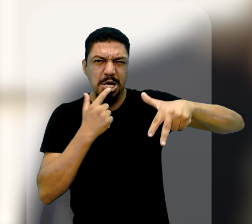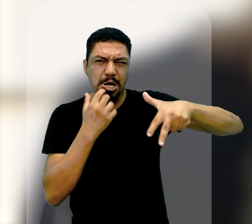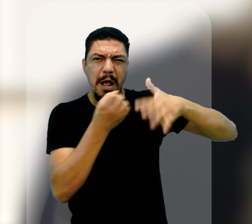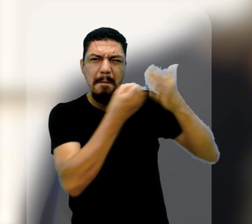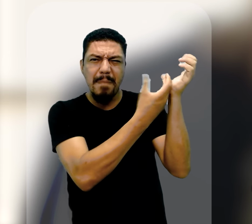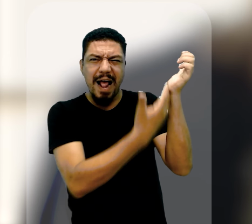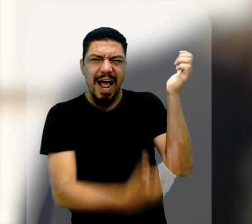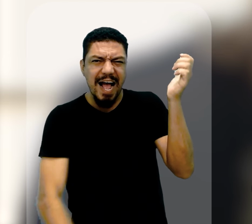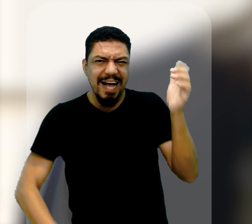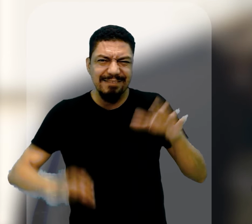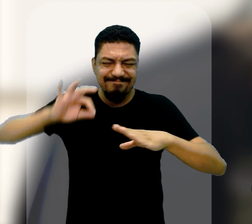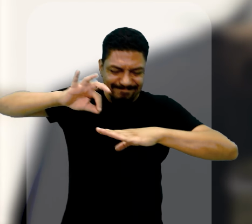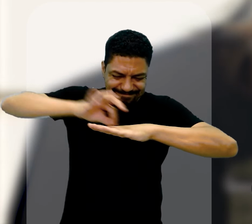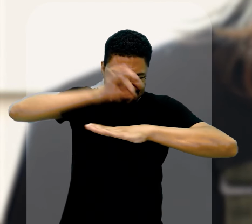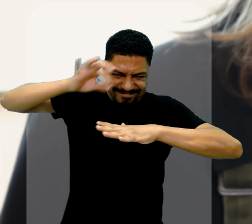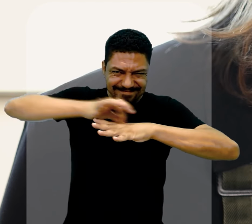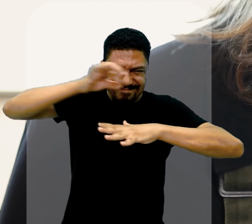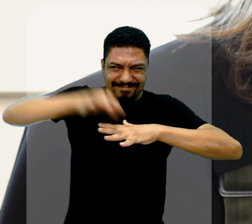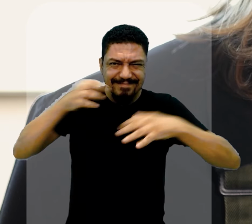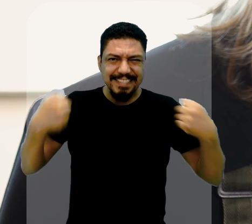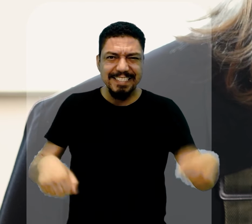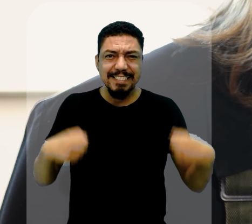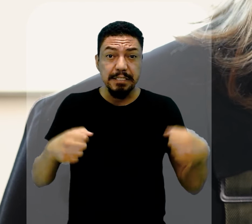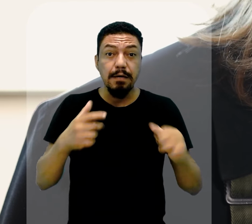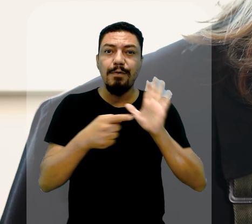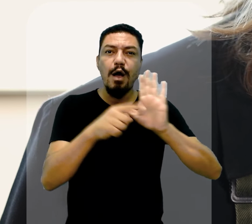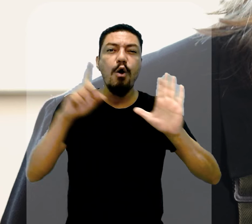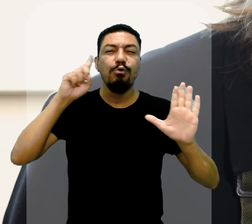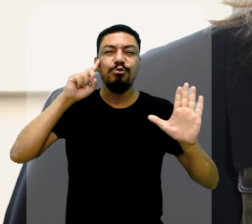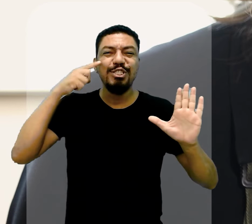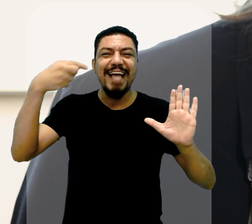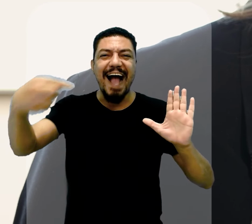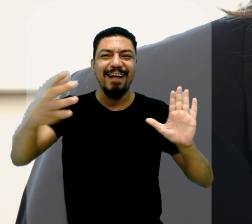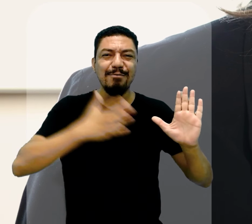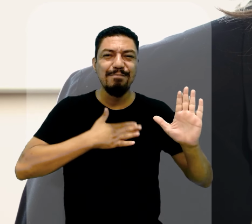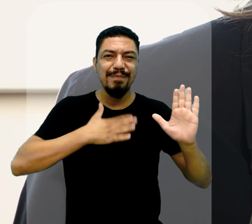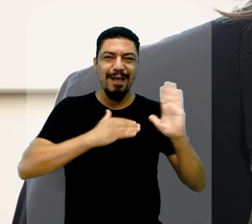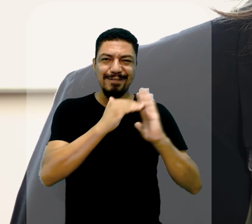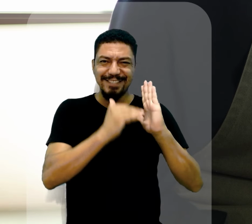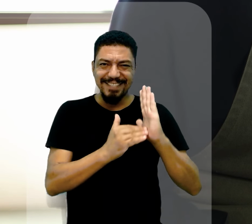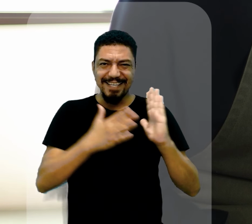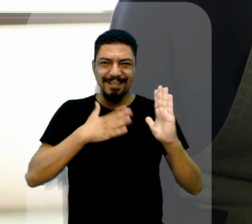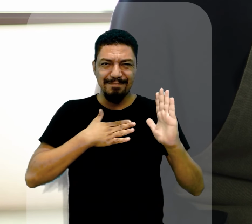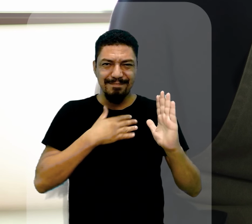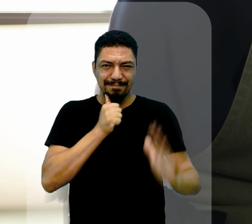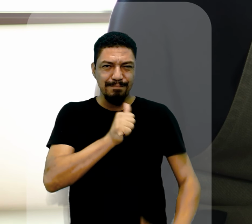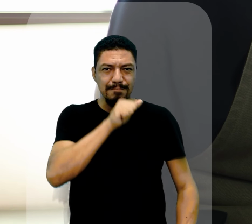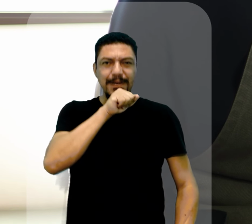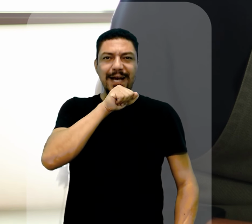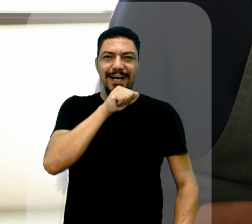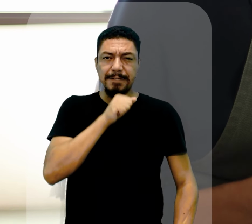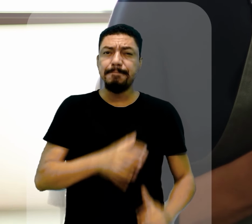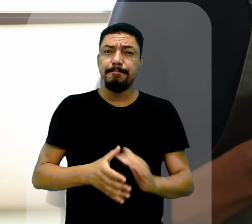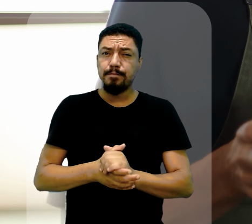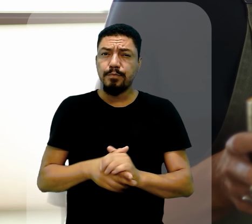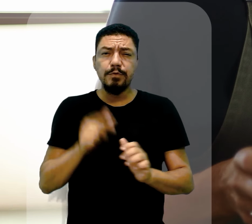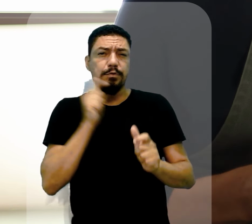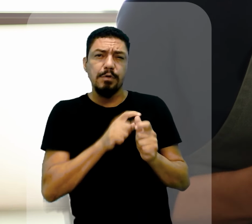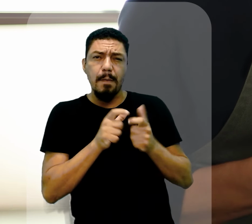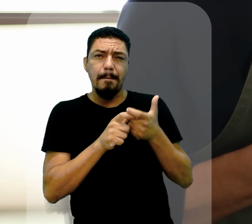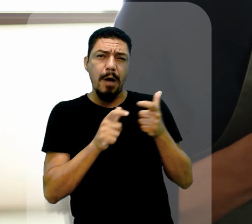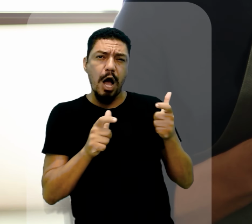queria mostrar quase que um diário de mãe, assim, não tinha pretensão nenhuma, na verdade. E aí foi crescendo, porque